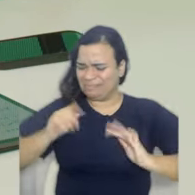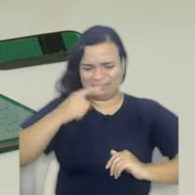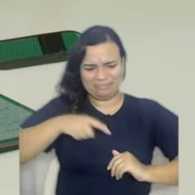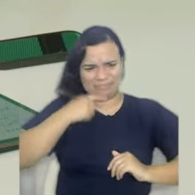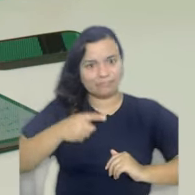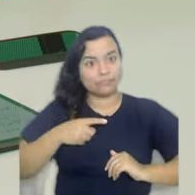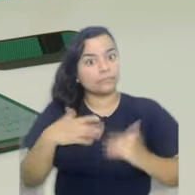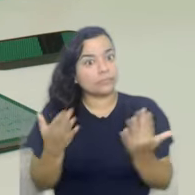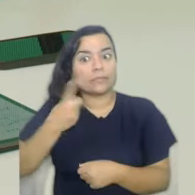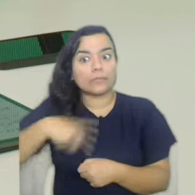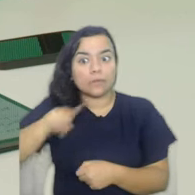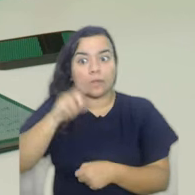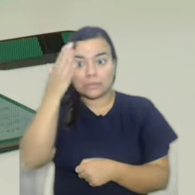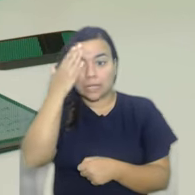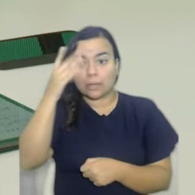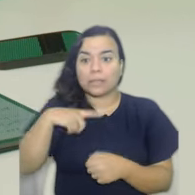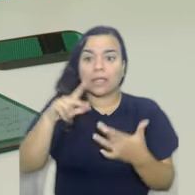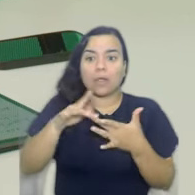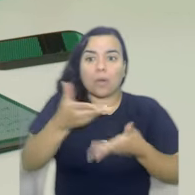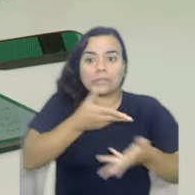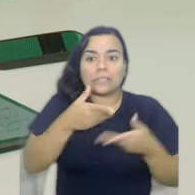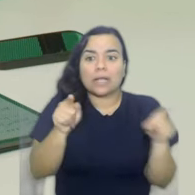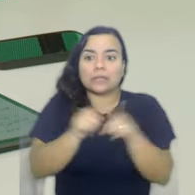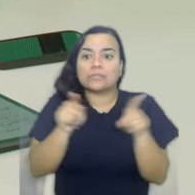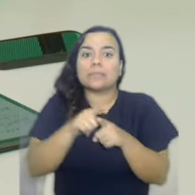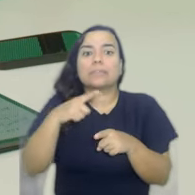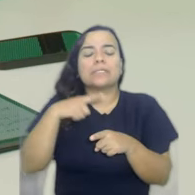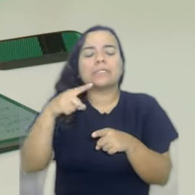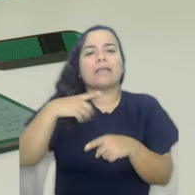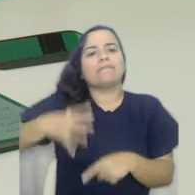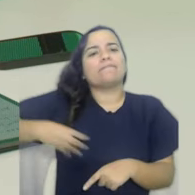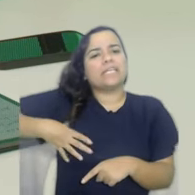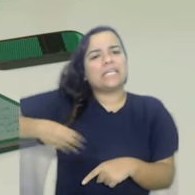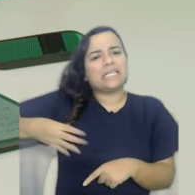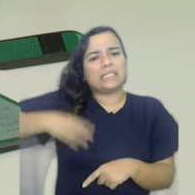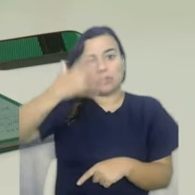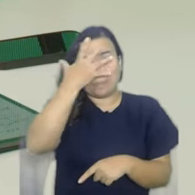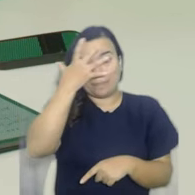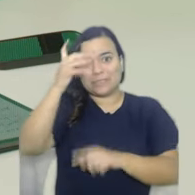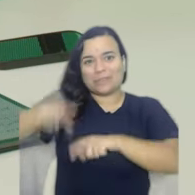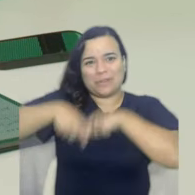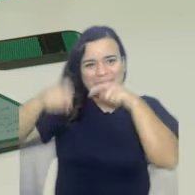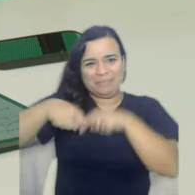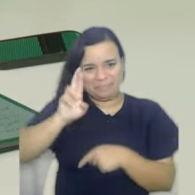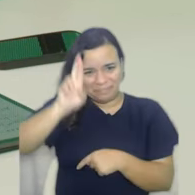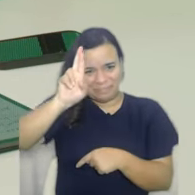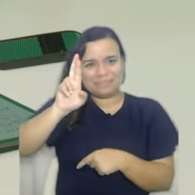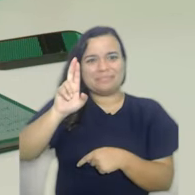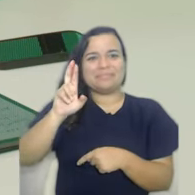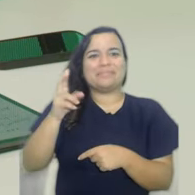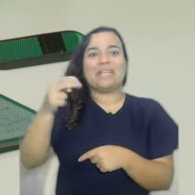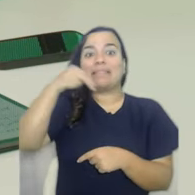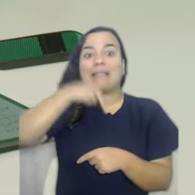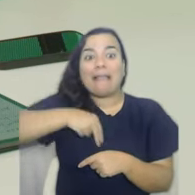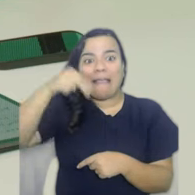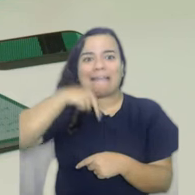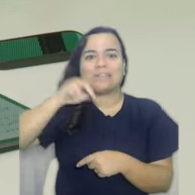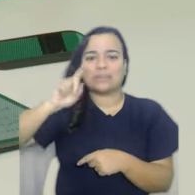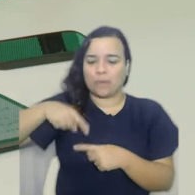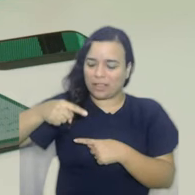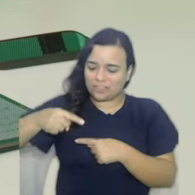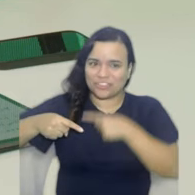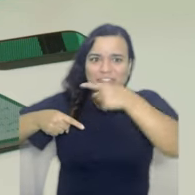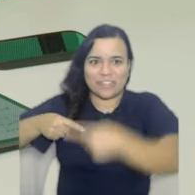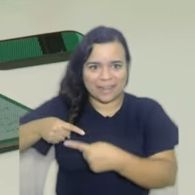tem muito contato com filhos de produtores netos de produtores que já é a próxima geração que